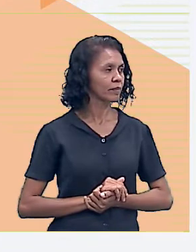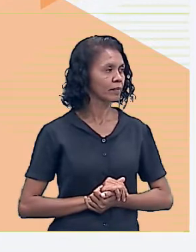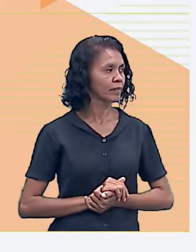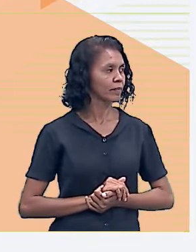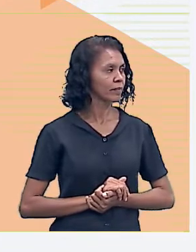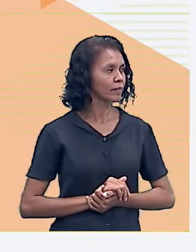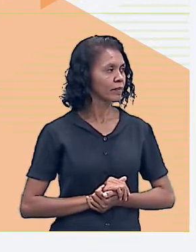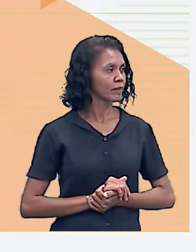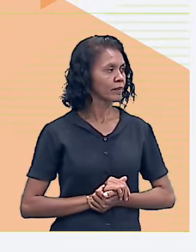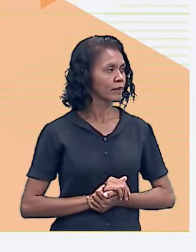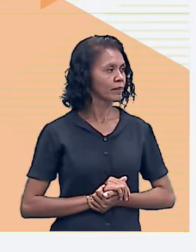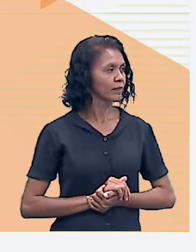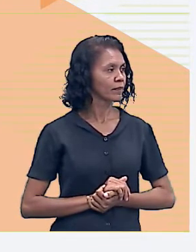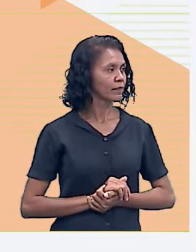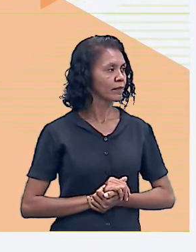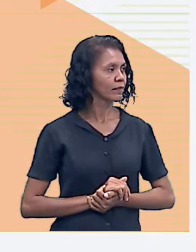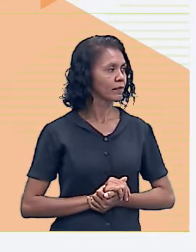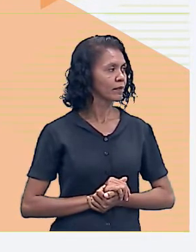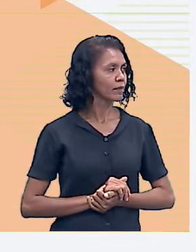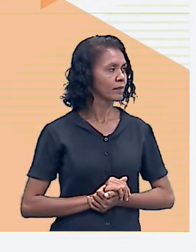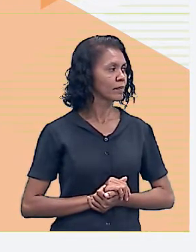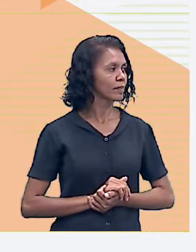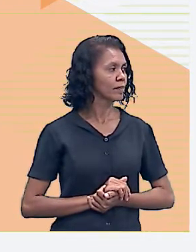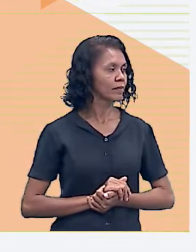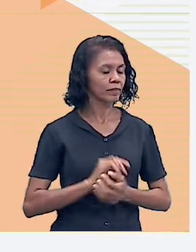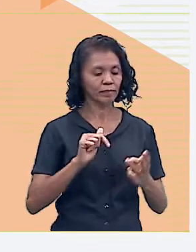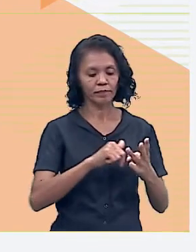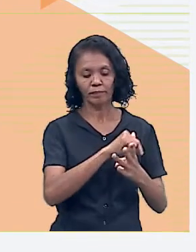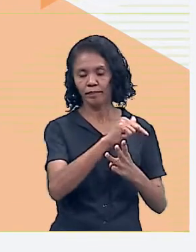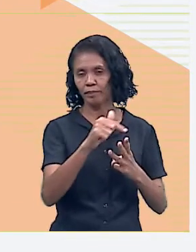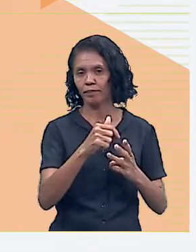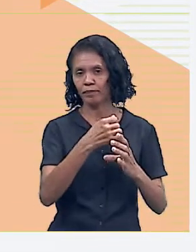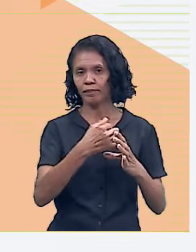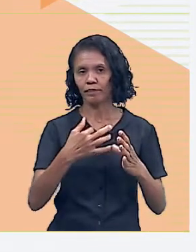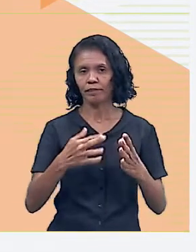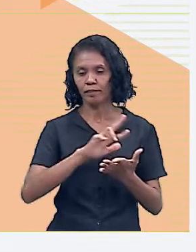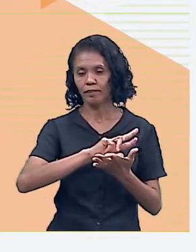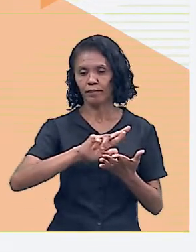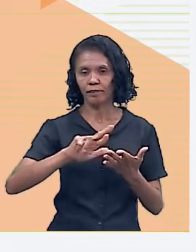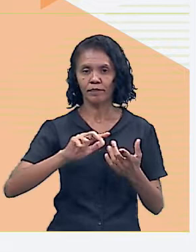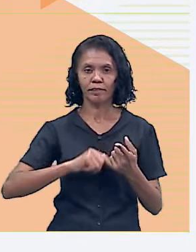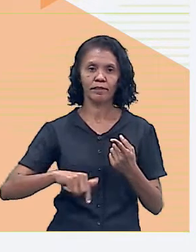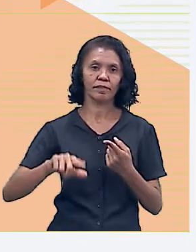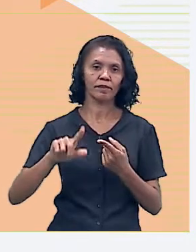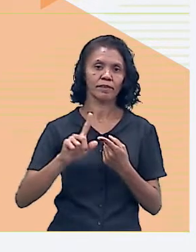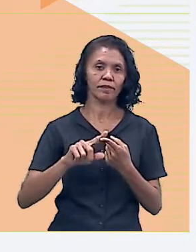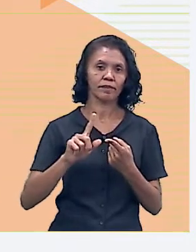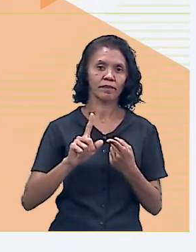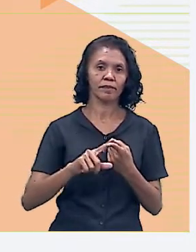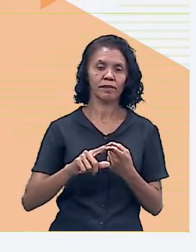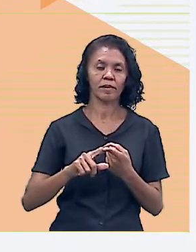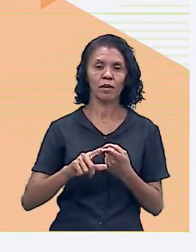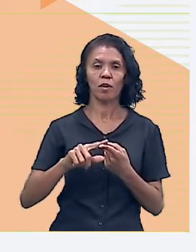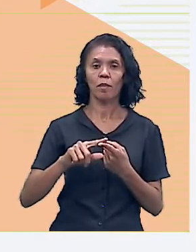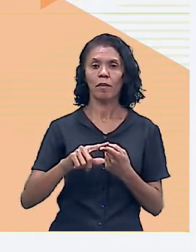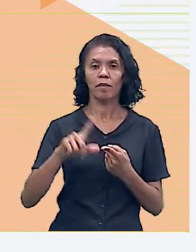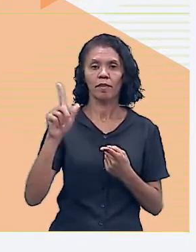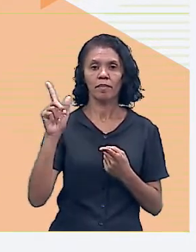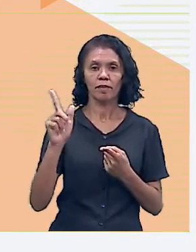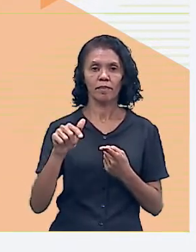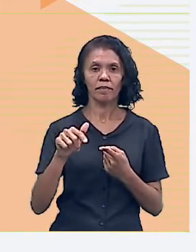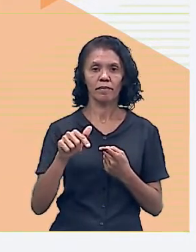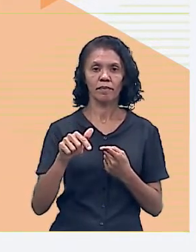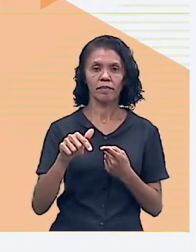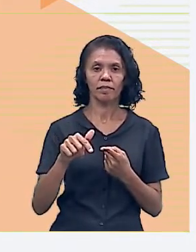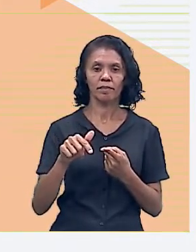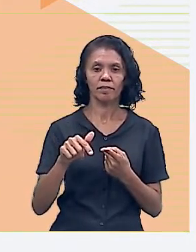é para gente trabalhar e os as três características do Repertório um repertório pertinente é aquele